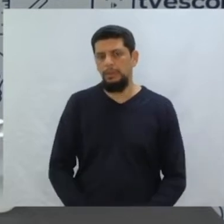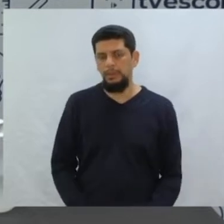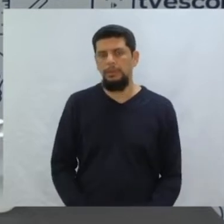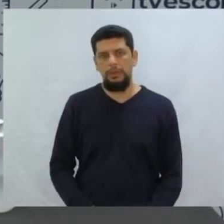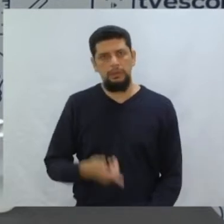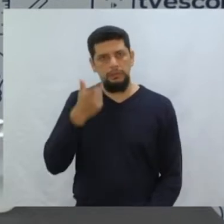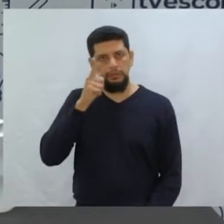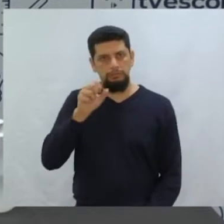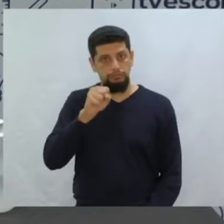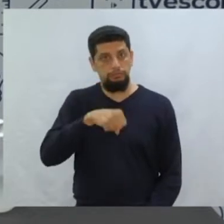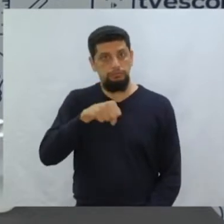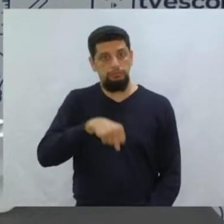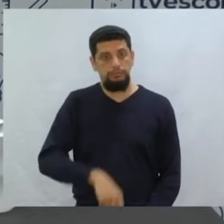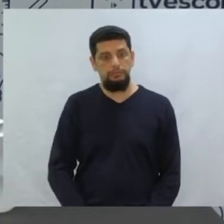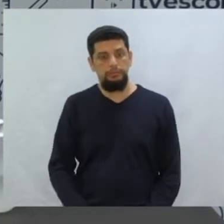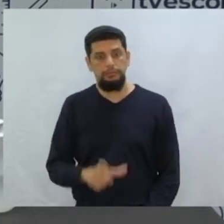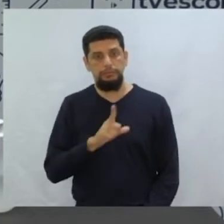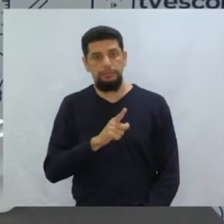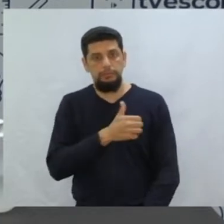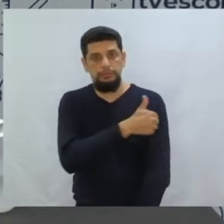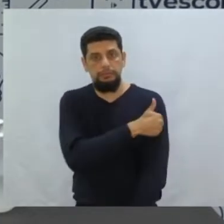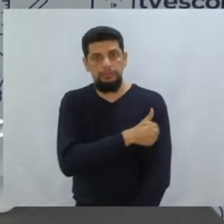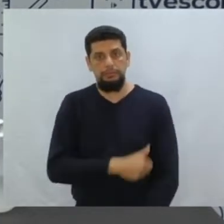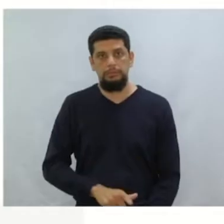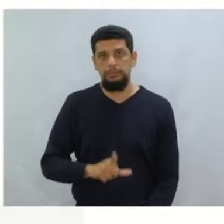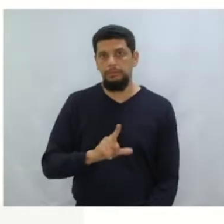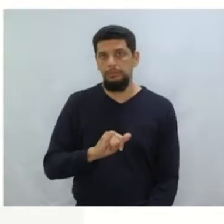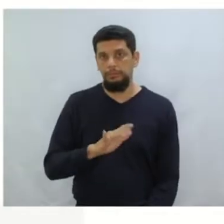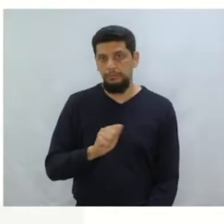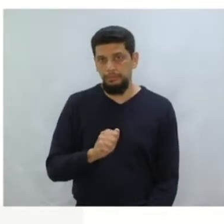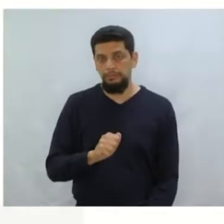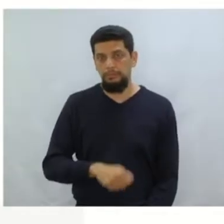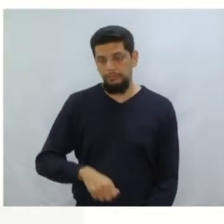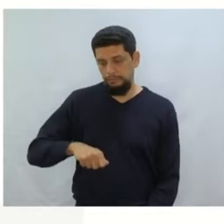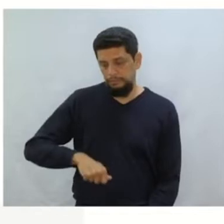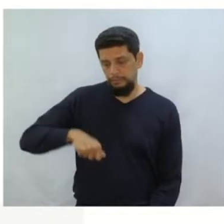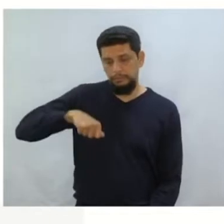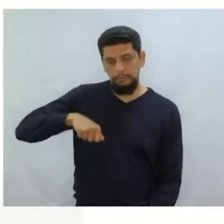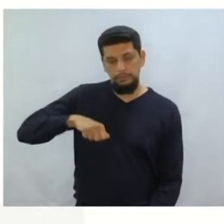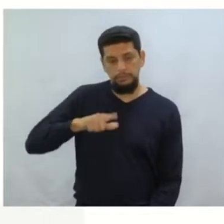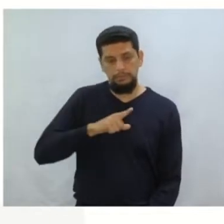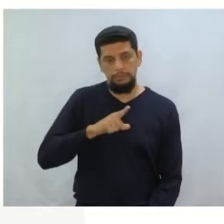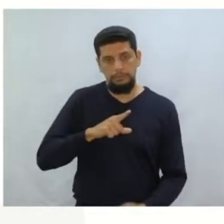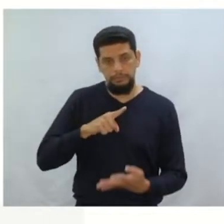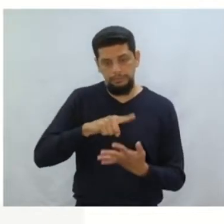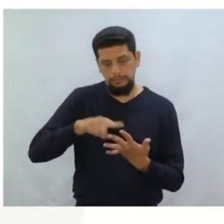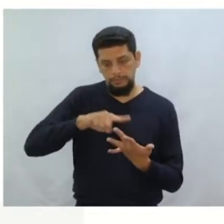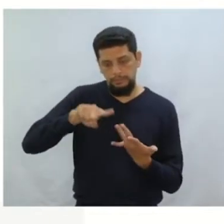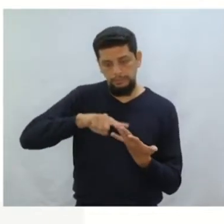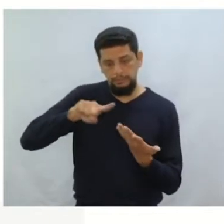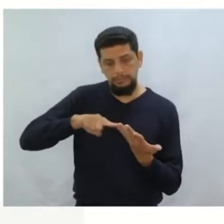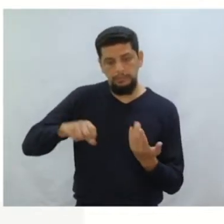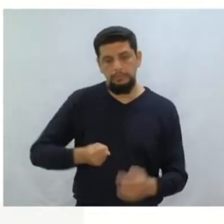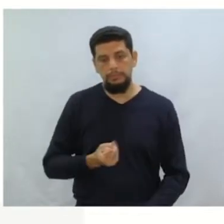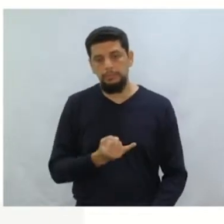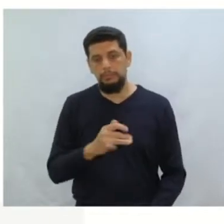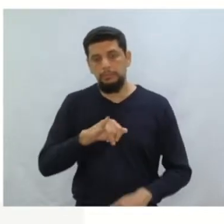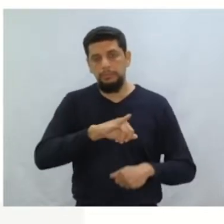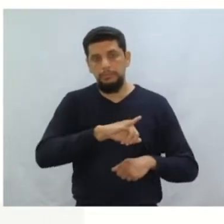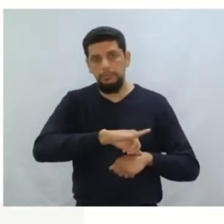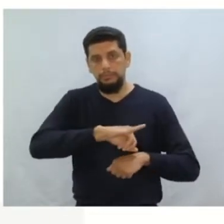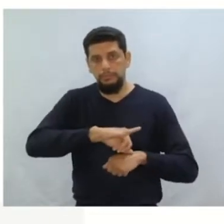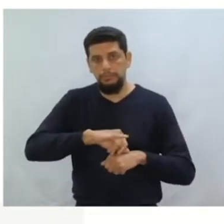resolver sim. Olha só. Então, temos aqui a Lia e uma cestinha. Aqui temos,